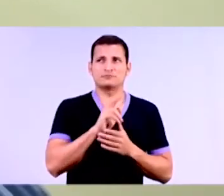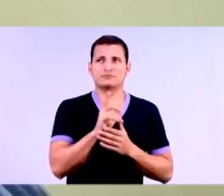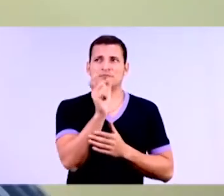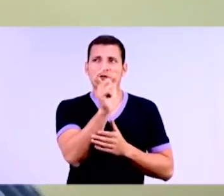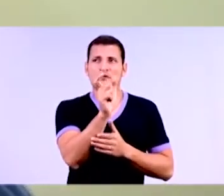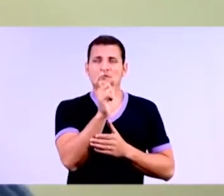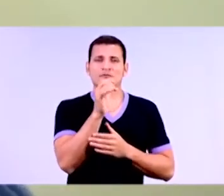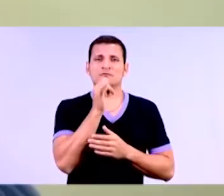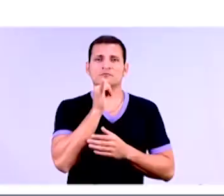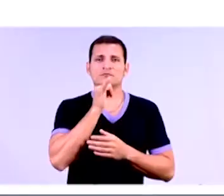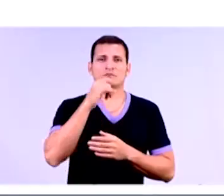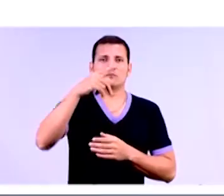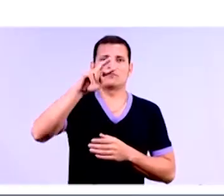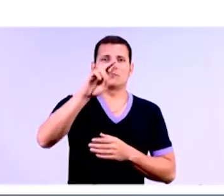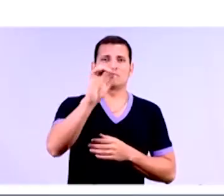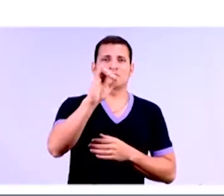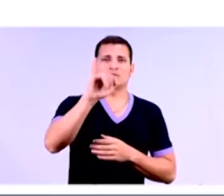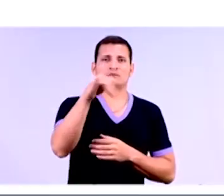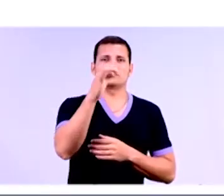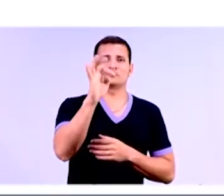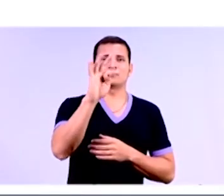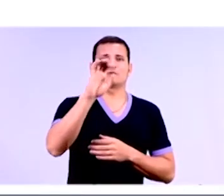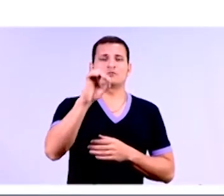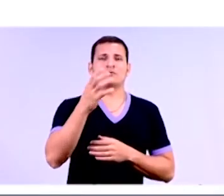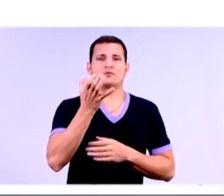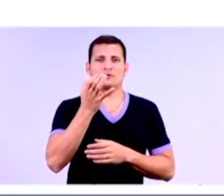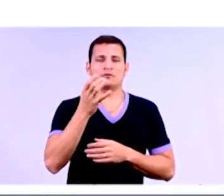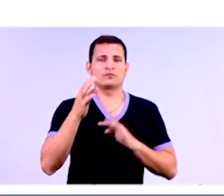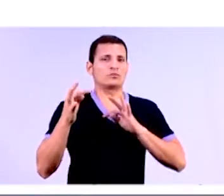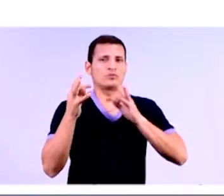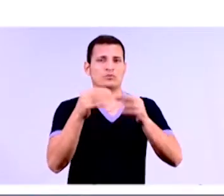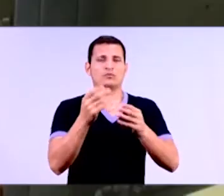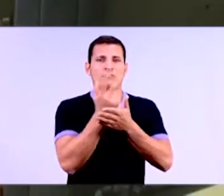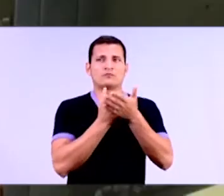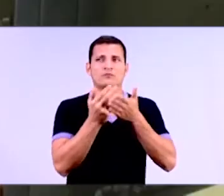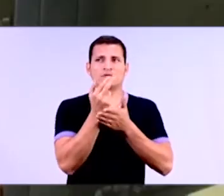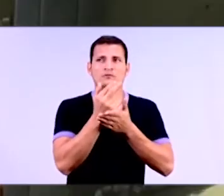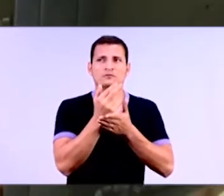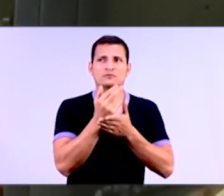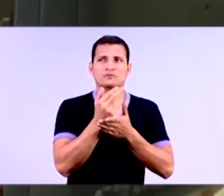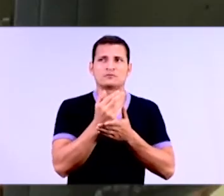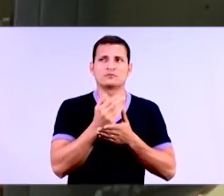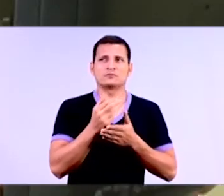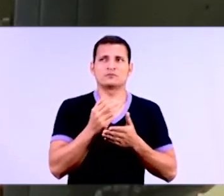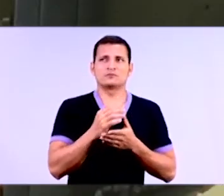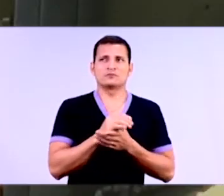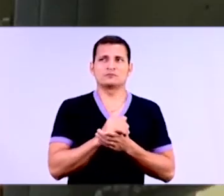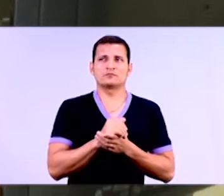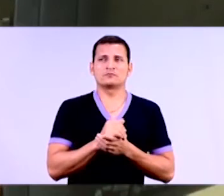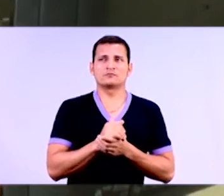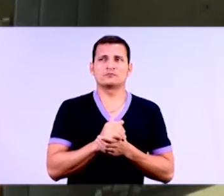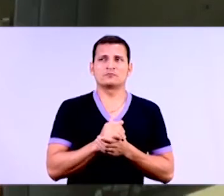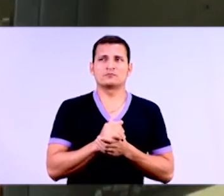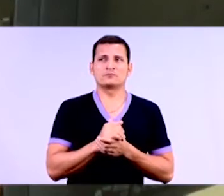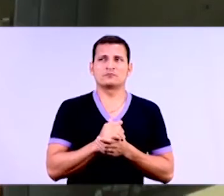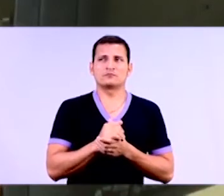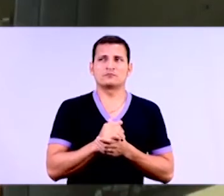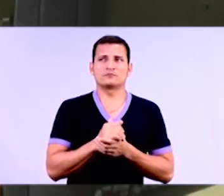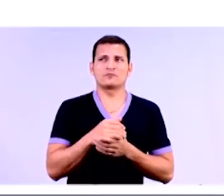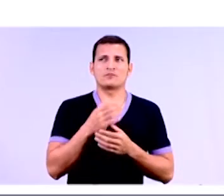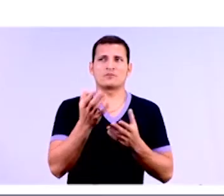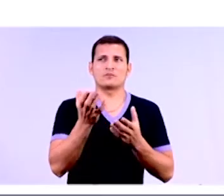falar projeto, eu quero todas as imagens relacionadas a projeto, eu não quero, né, eu